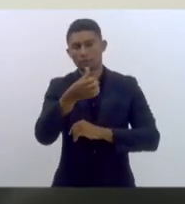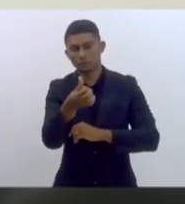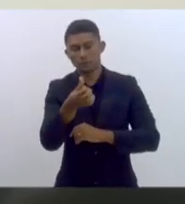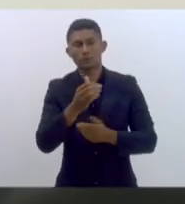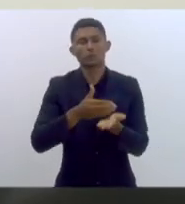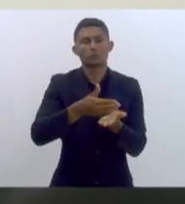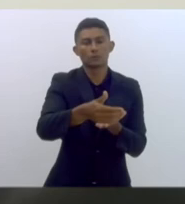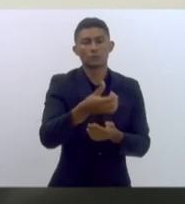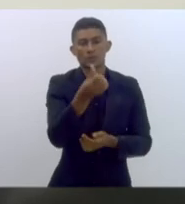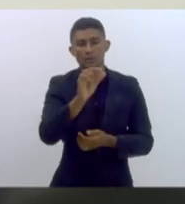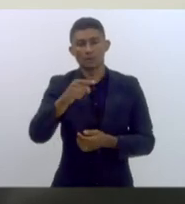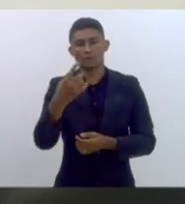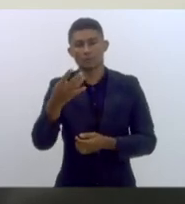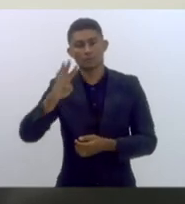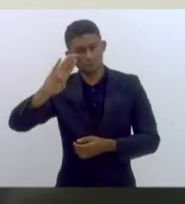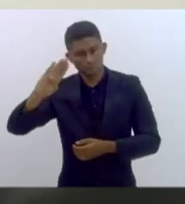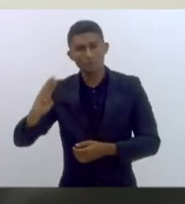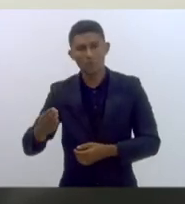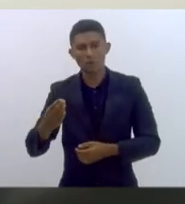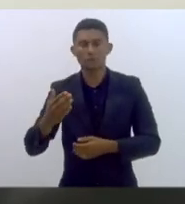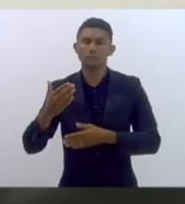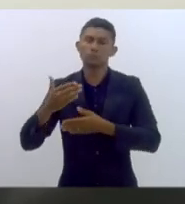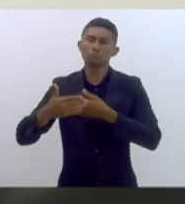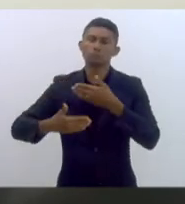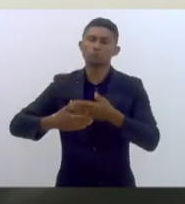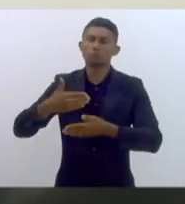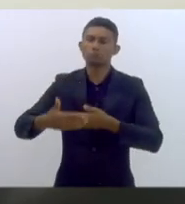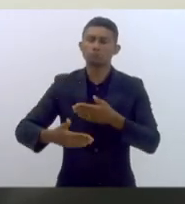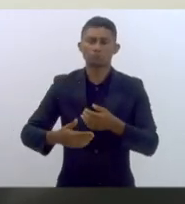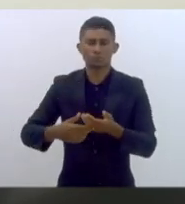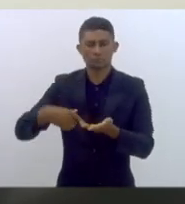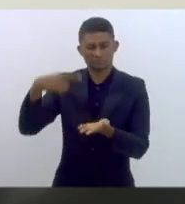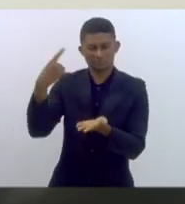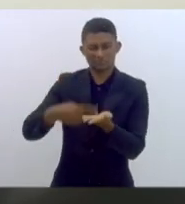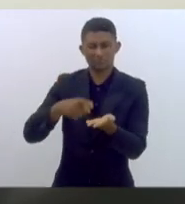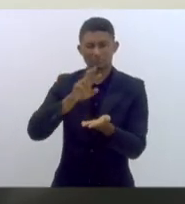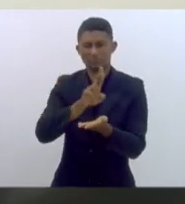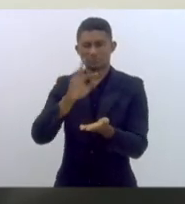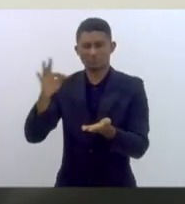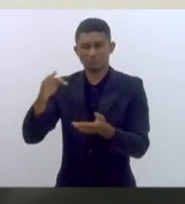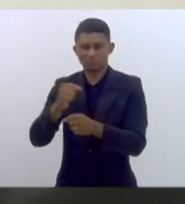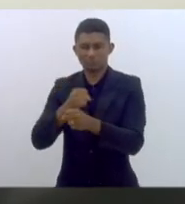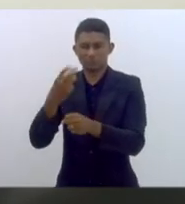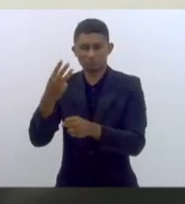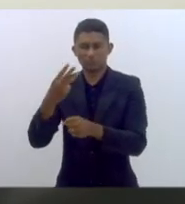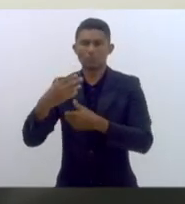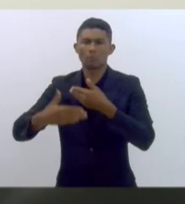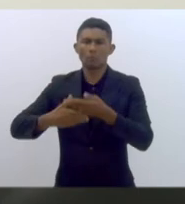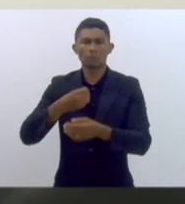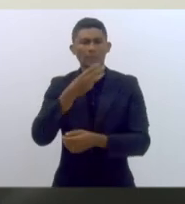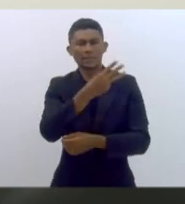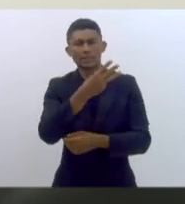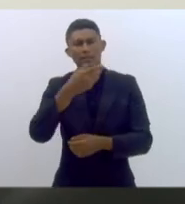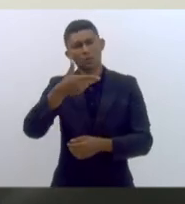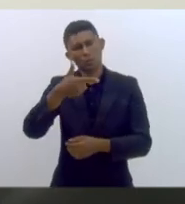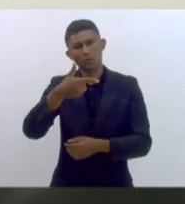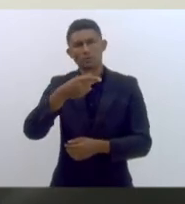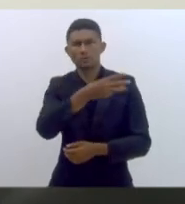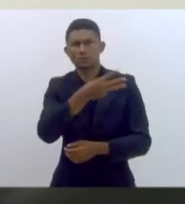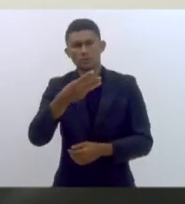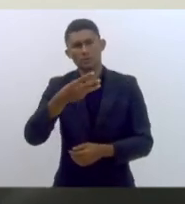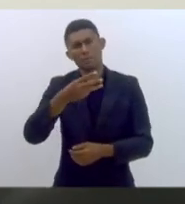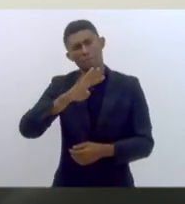6,4 bilhões e lá no final do regime de 3 anos ela acaba com 32 ou 33 bilhões.